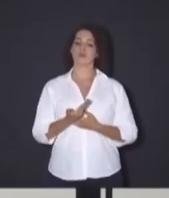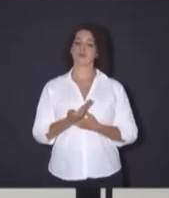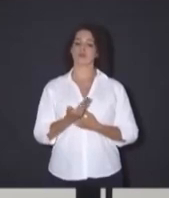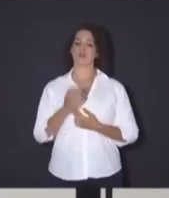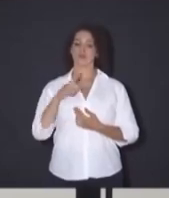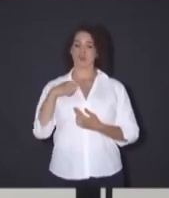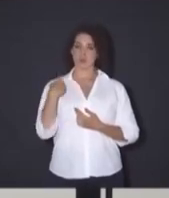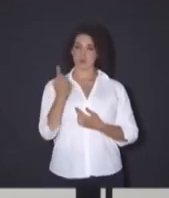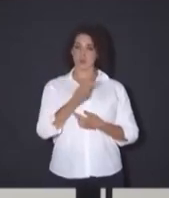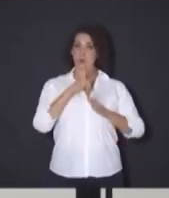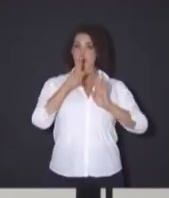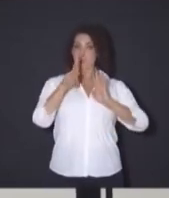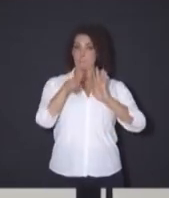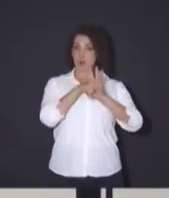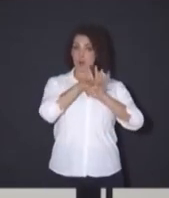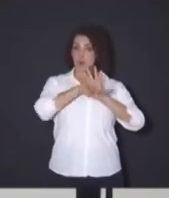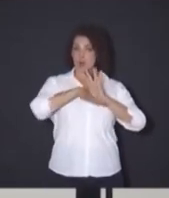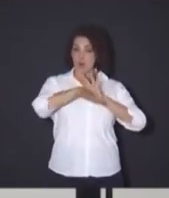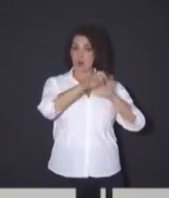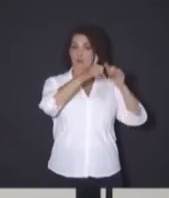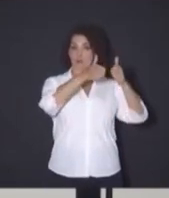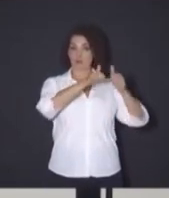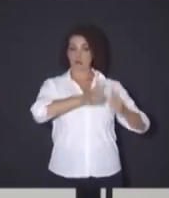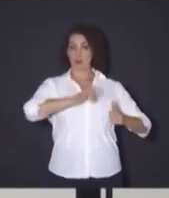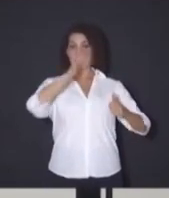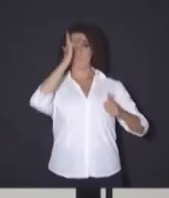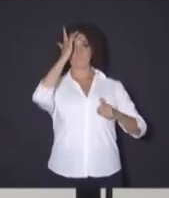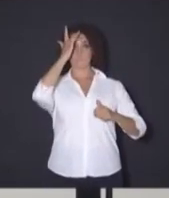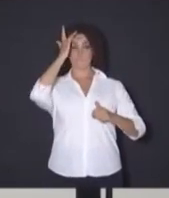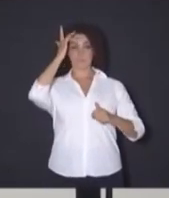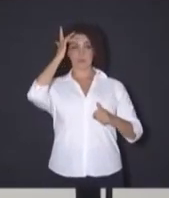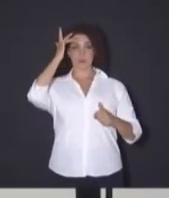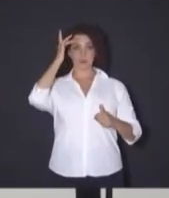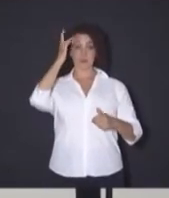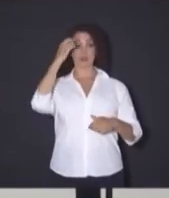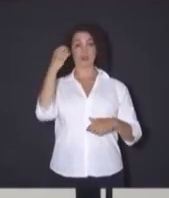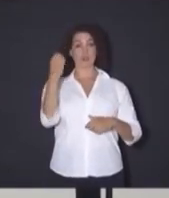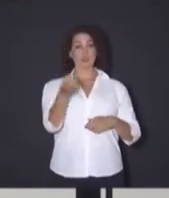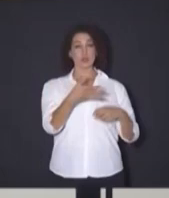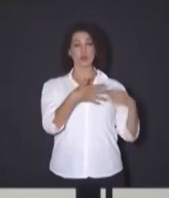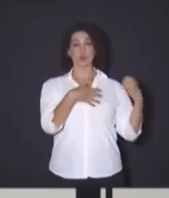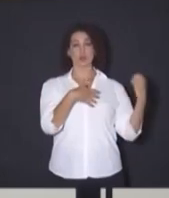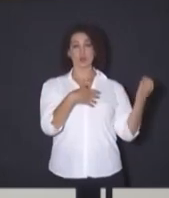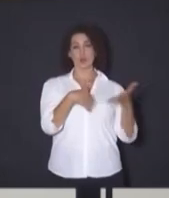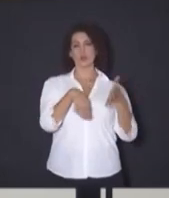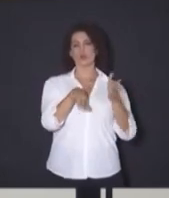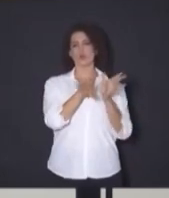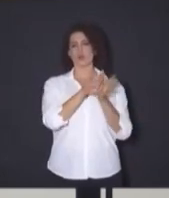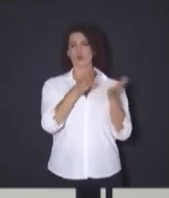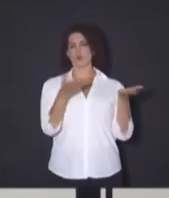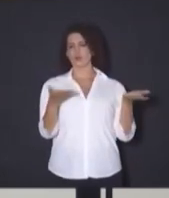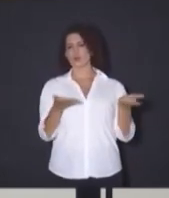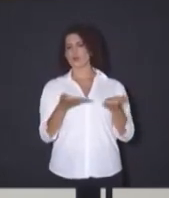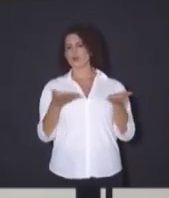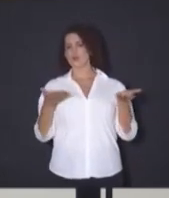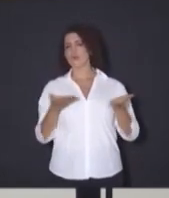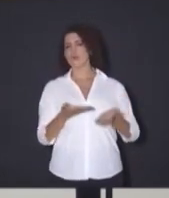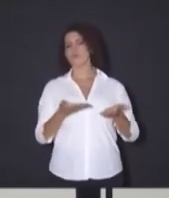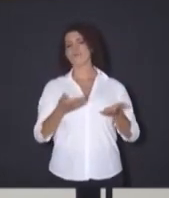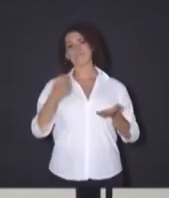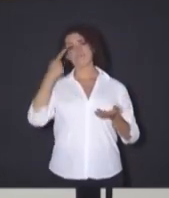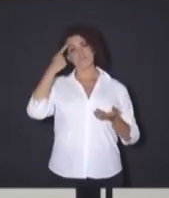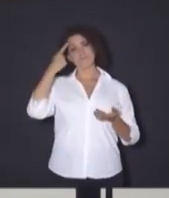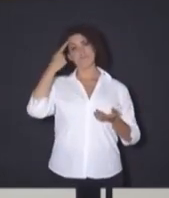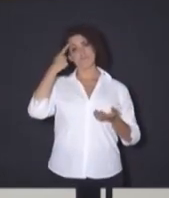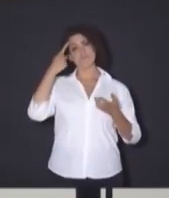somos de Candomblé, aqueles que são os novos, que estão chegando agora, pensem